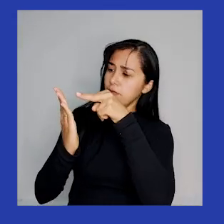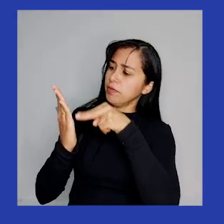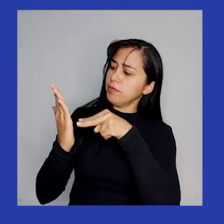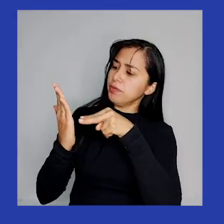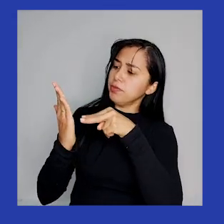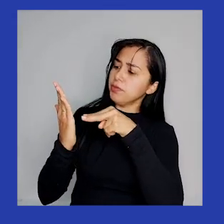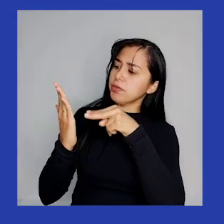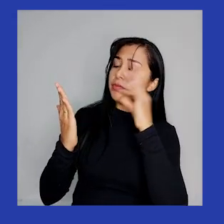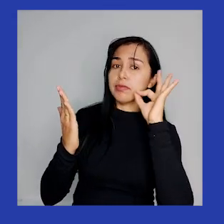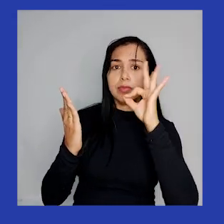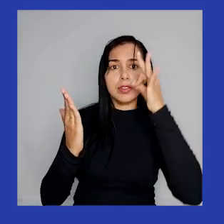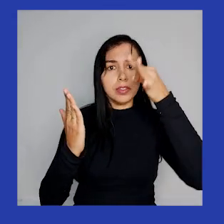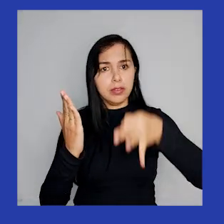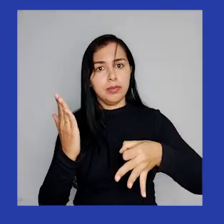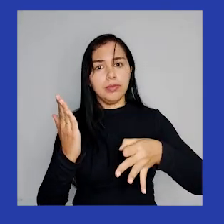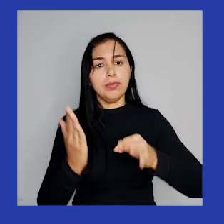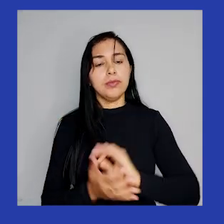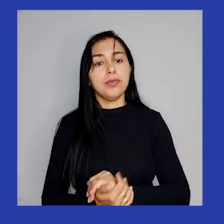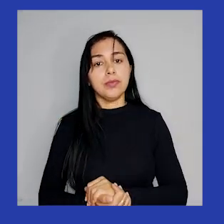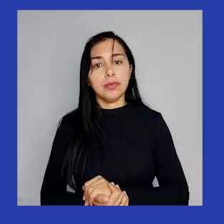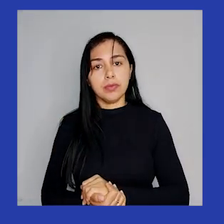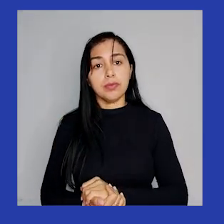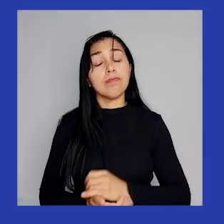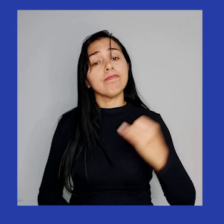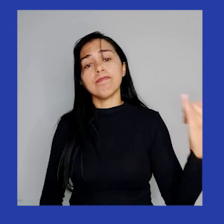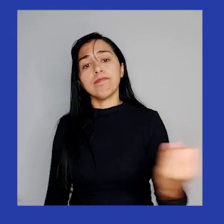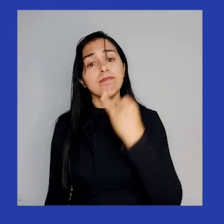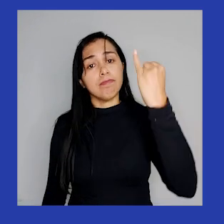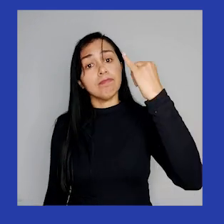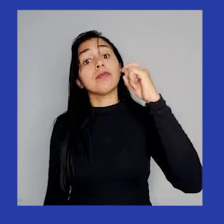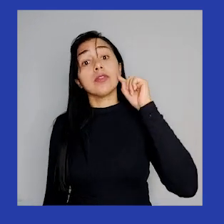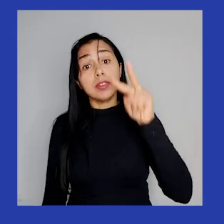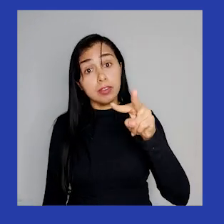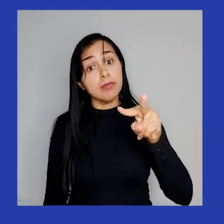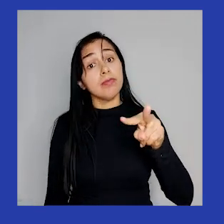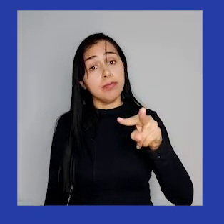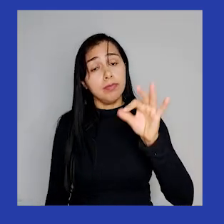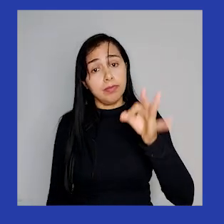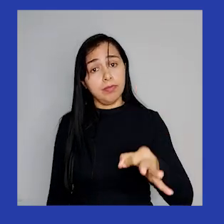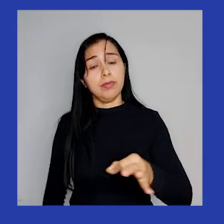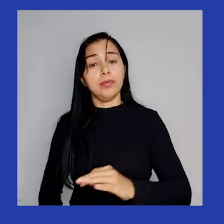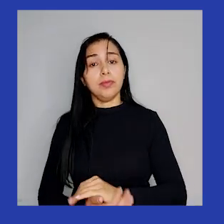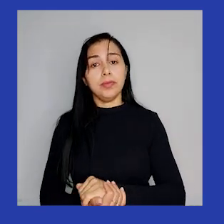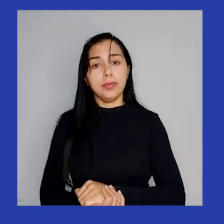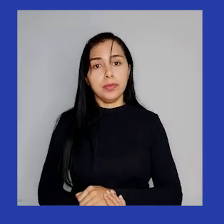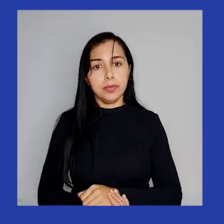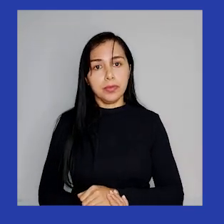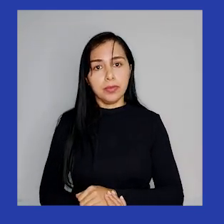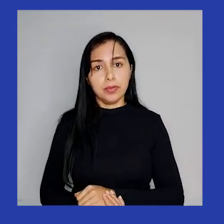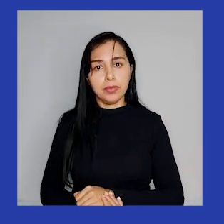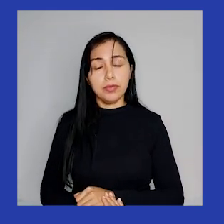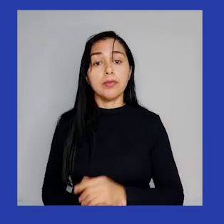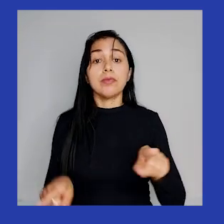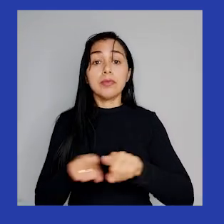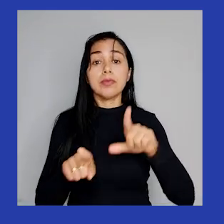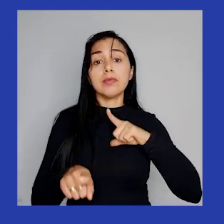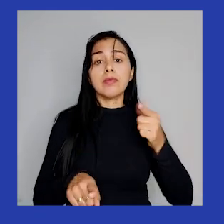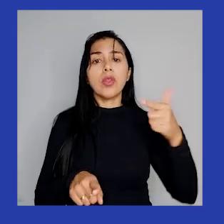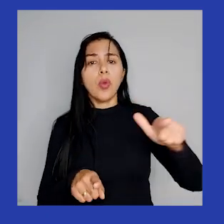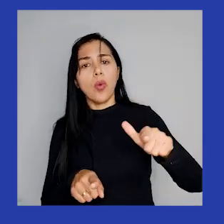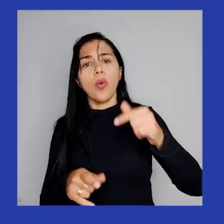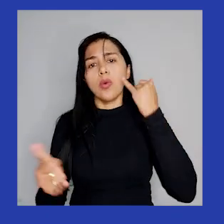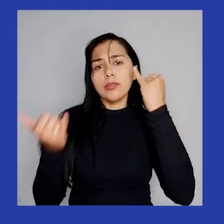na prova com as suas informações. Então, é interessante que você verifique isso. E aí, tem outras informações que são